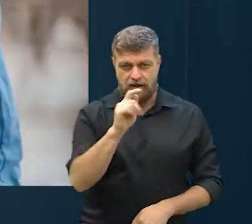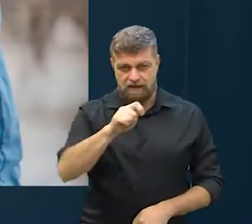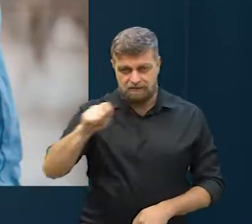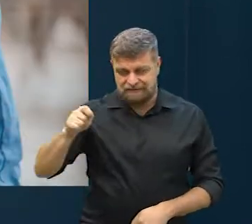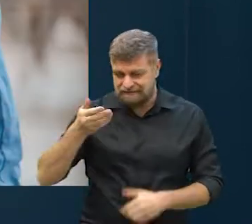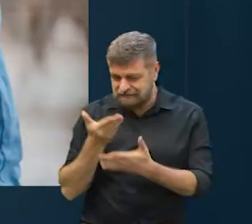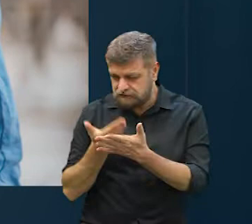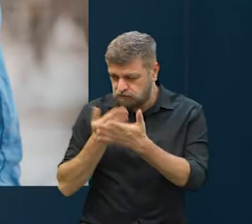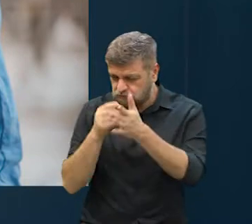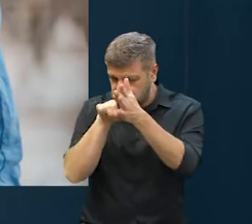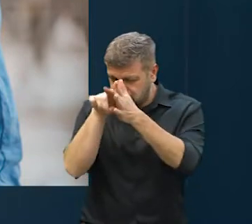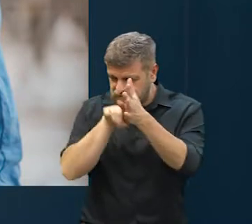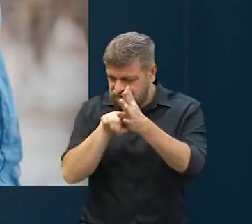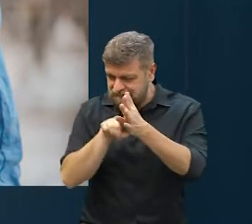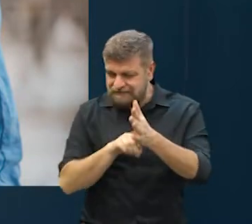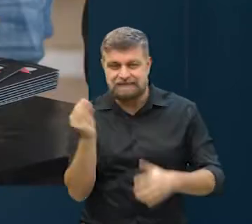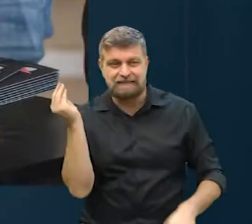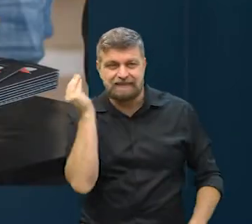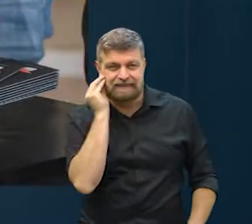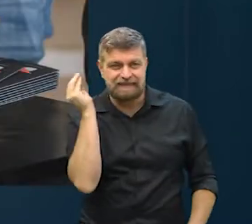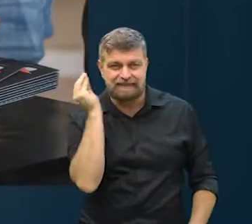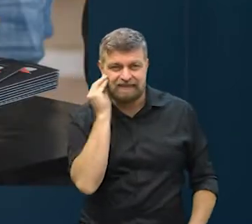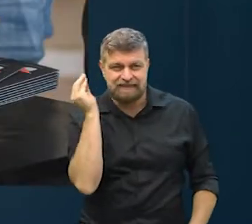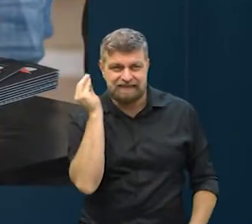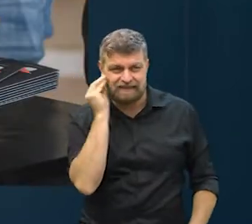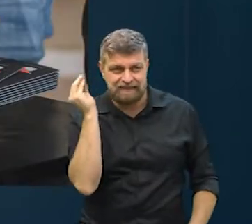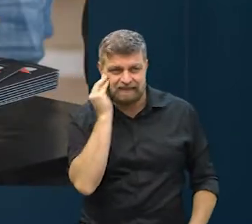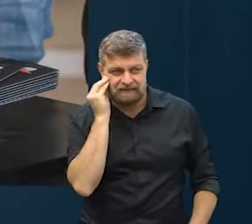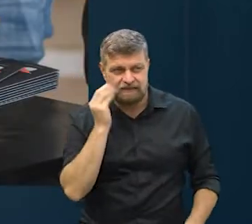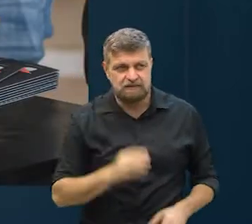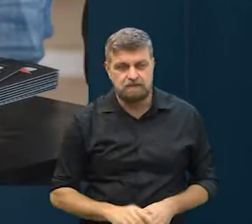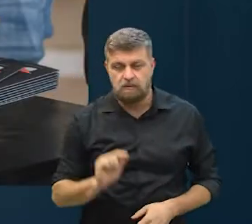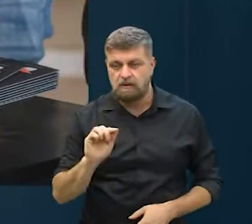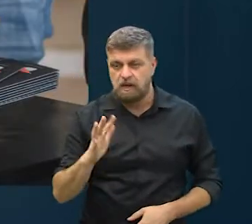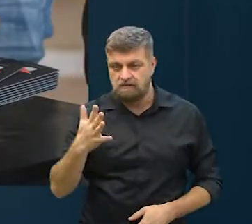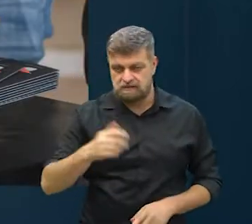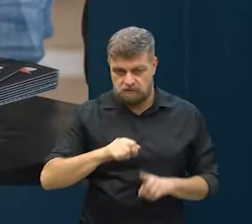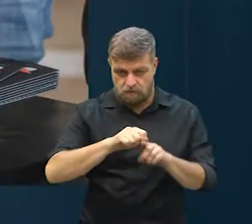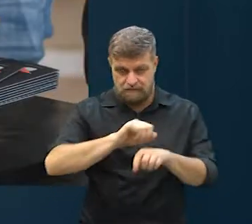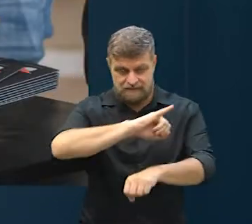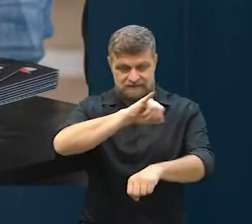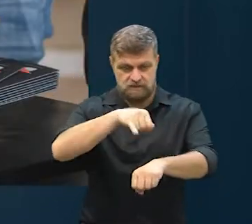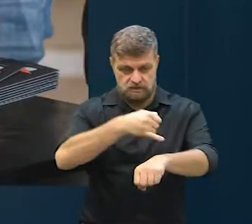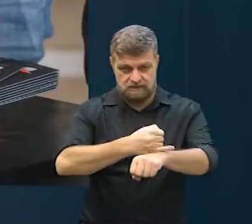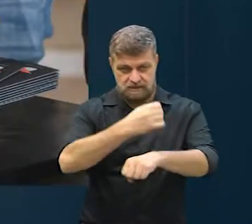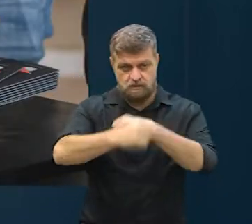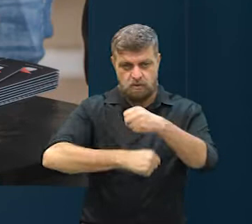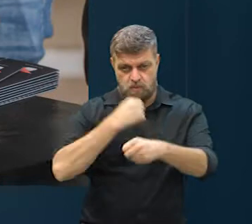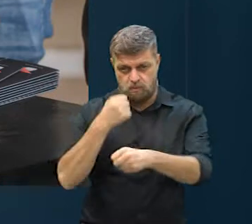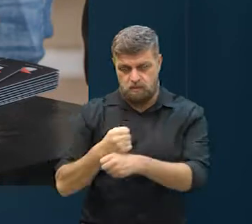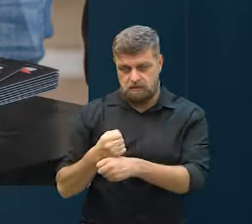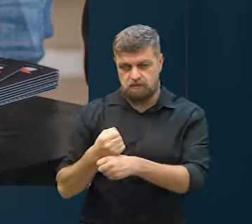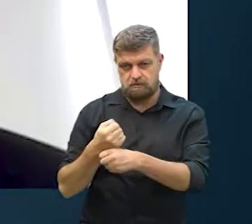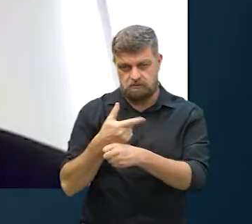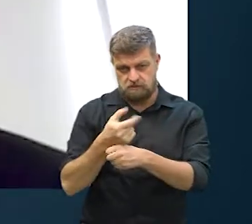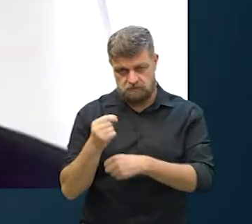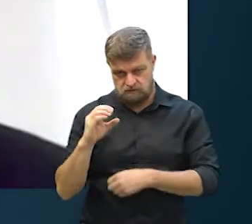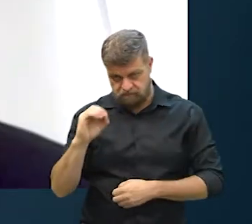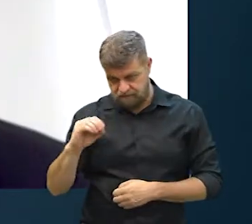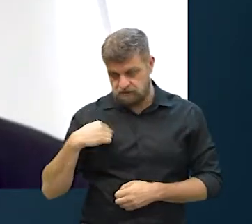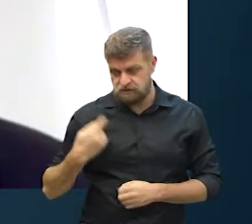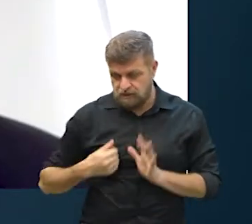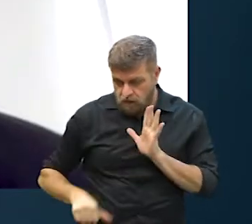4 meses de bastante estudo, pesquisa e testes, nós 3. E daí, em janeiro do ano passado, a